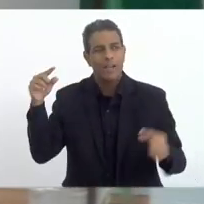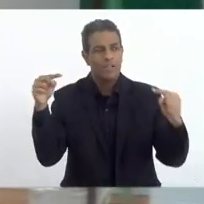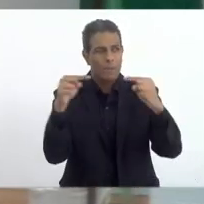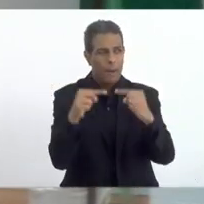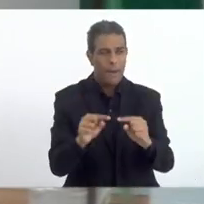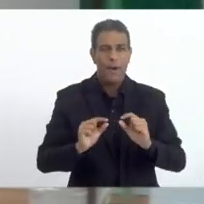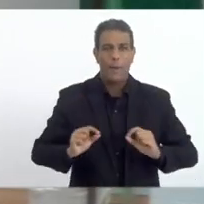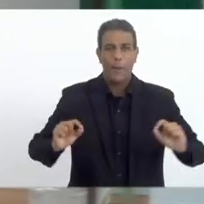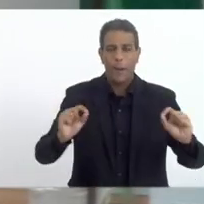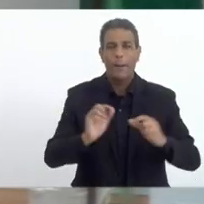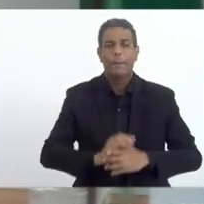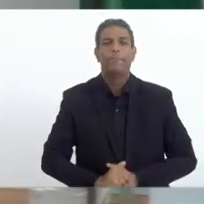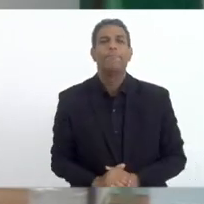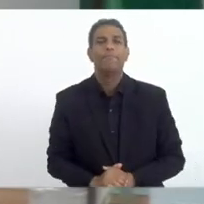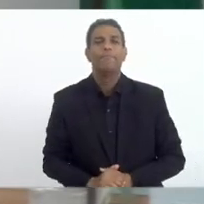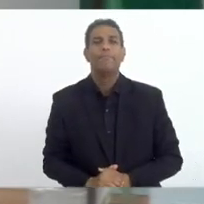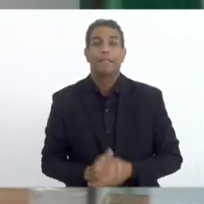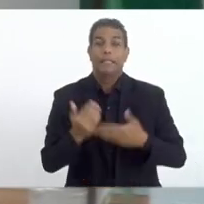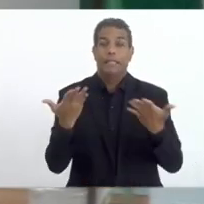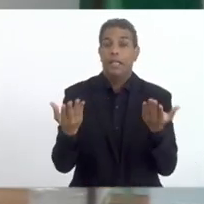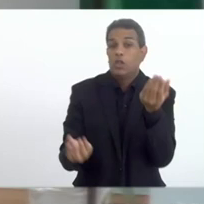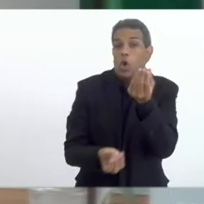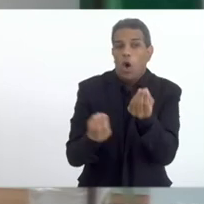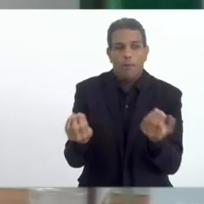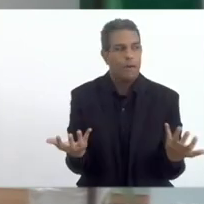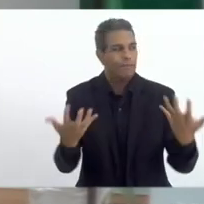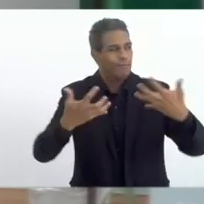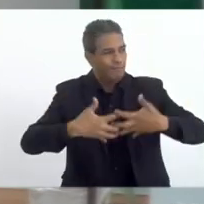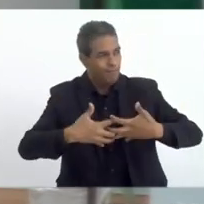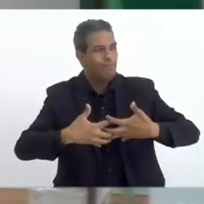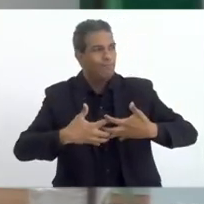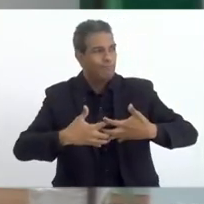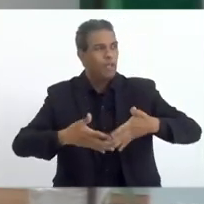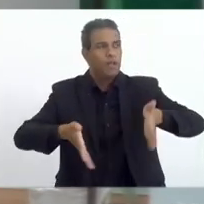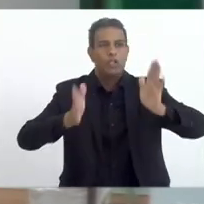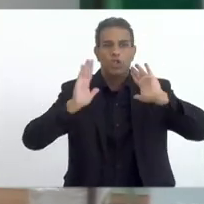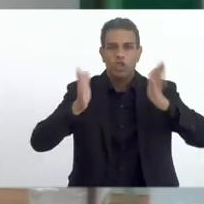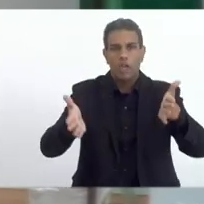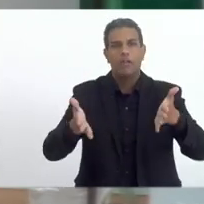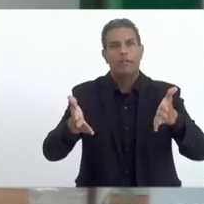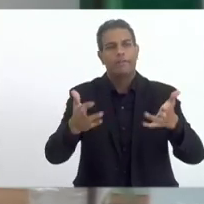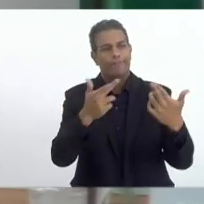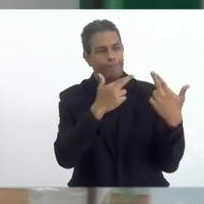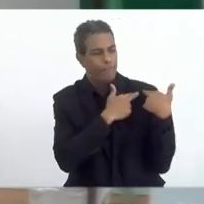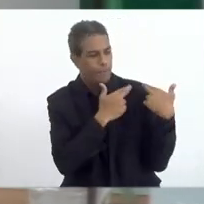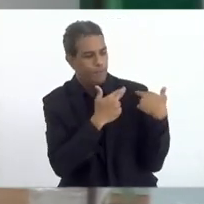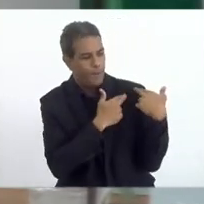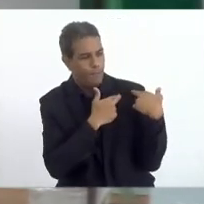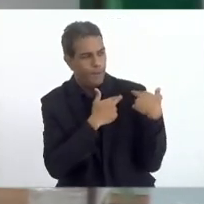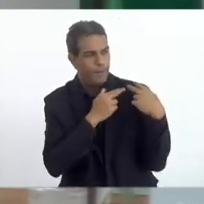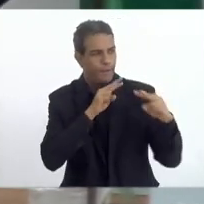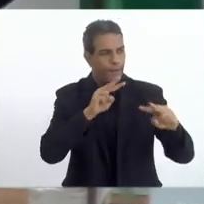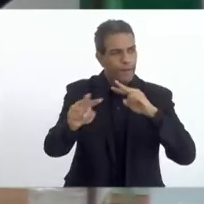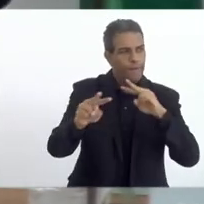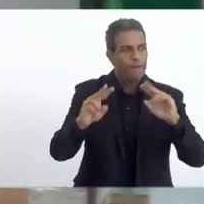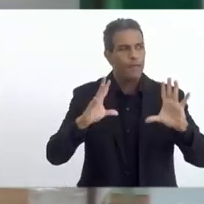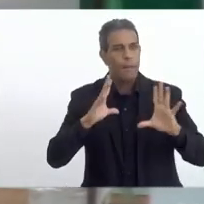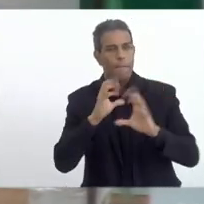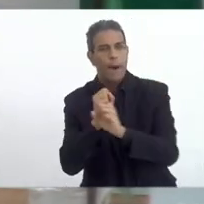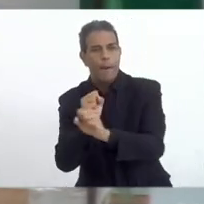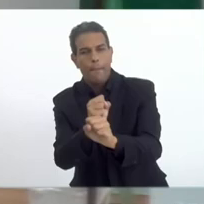que... Nesse caso específico, com todo o respeito dos cálculos que eu vi